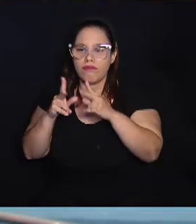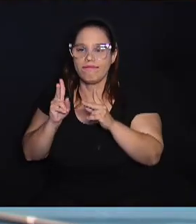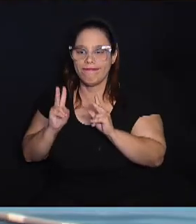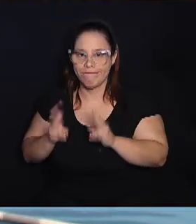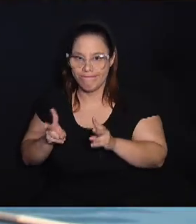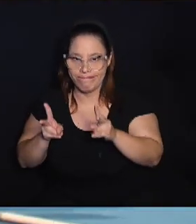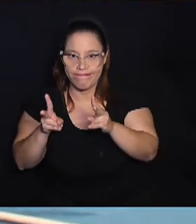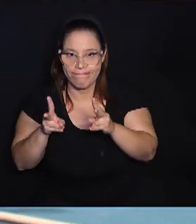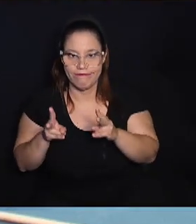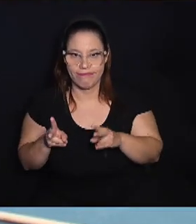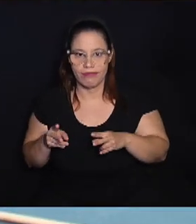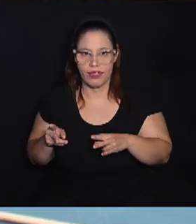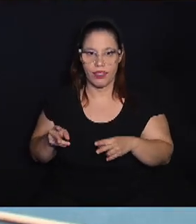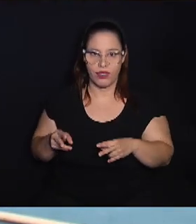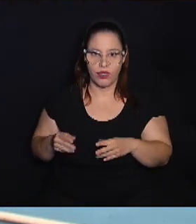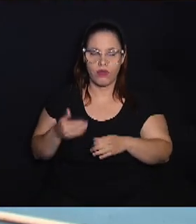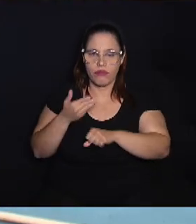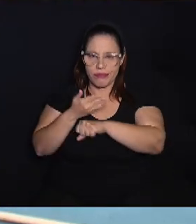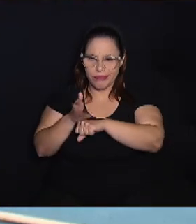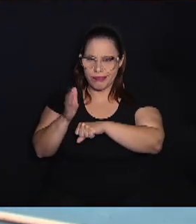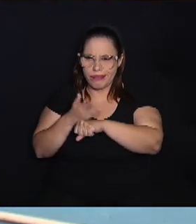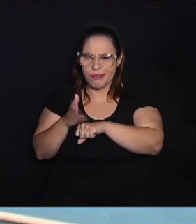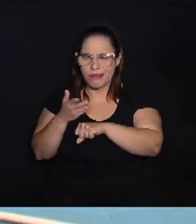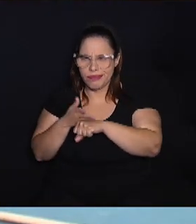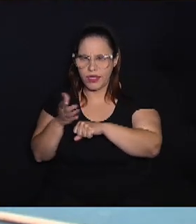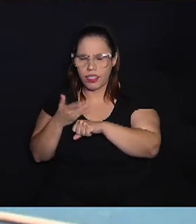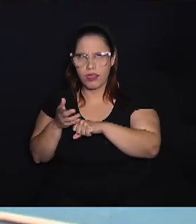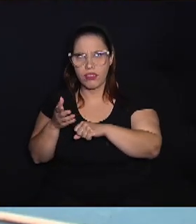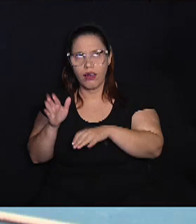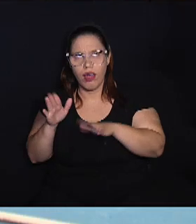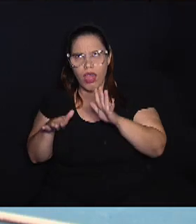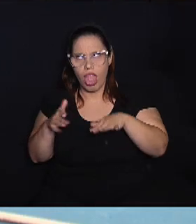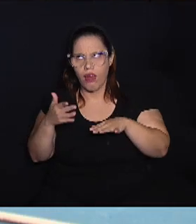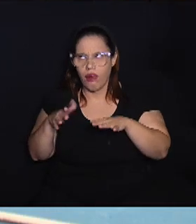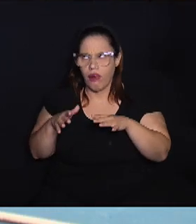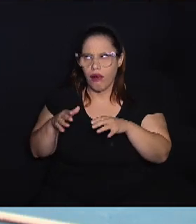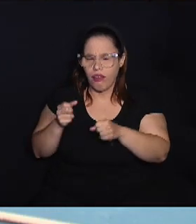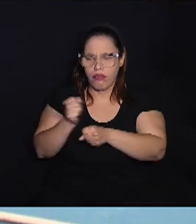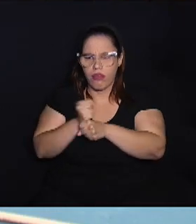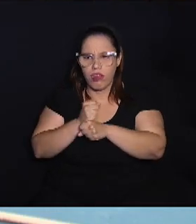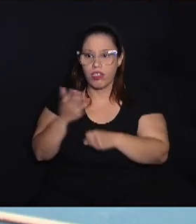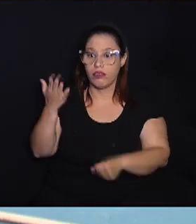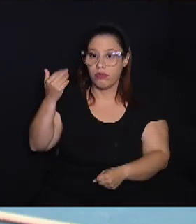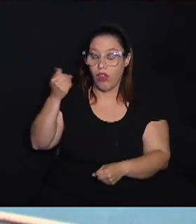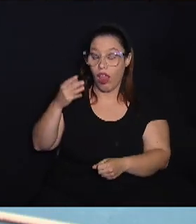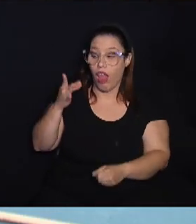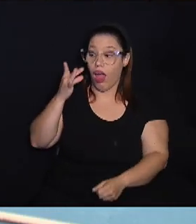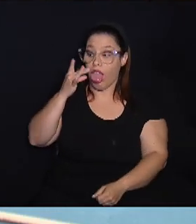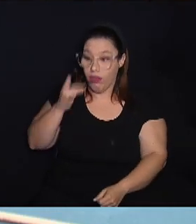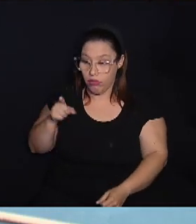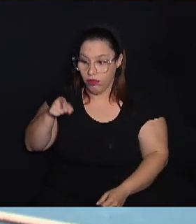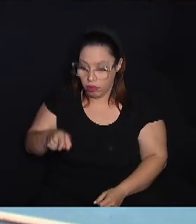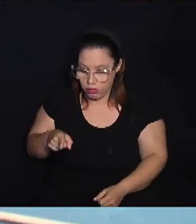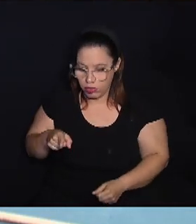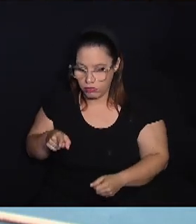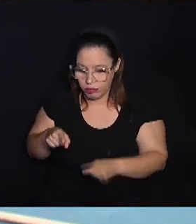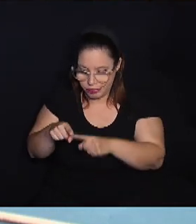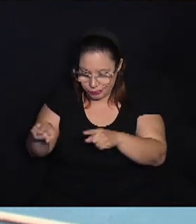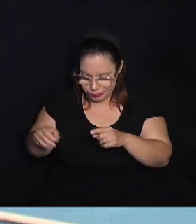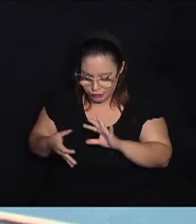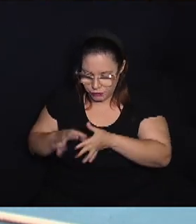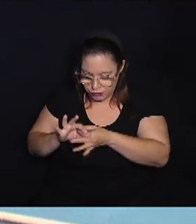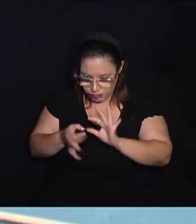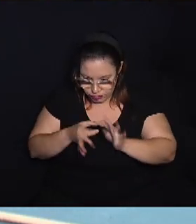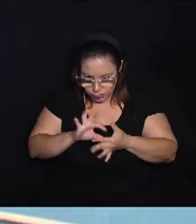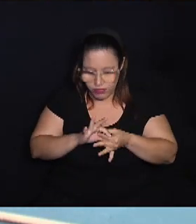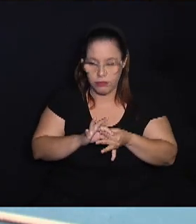venho treinando desde o ano passado, focando nessa competição, então eu espero que eu consiga